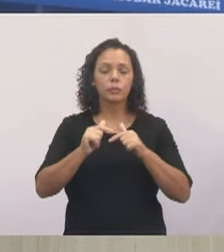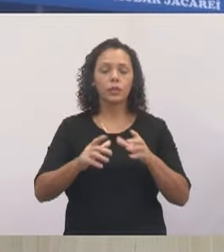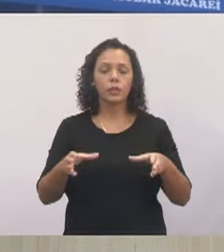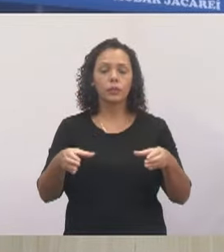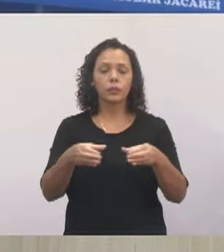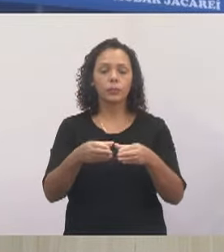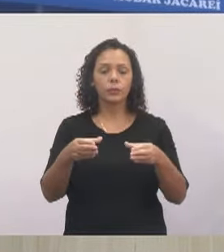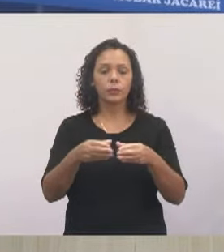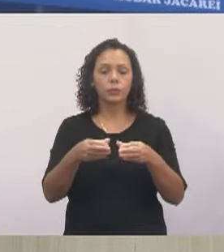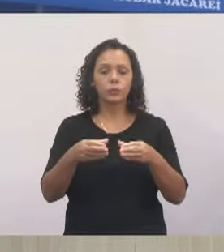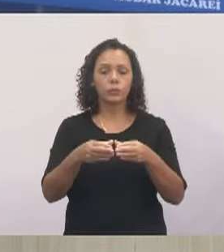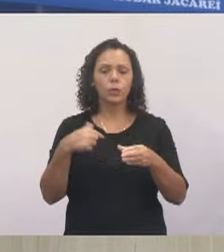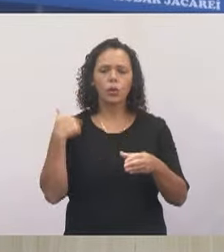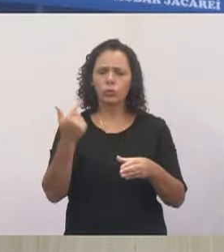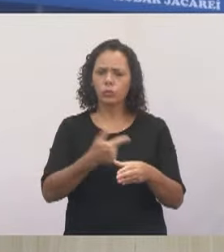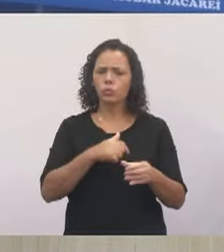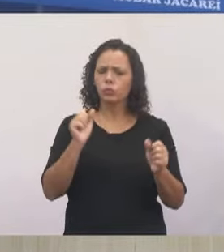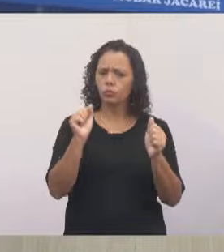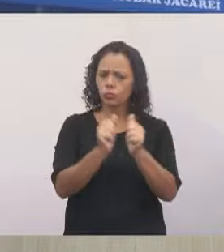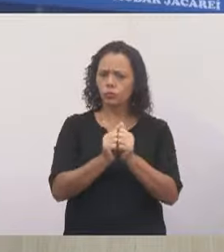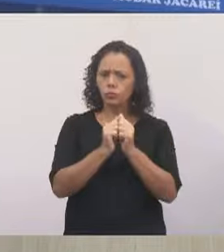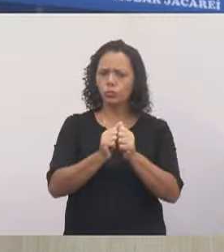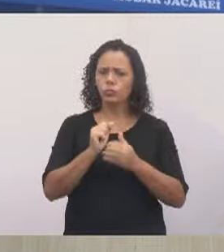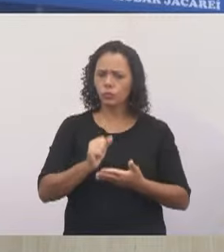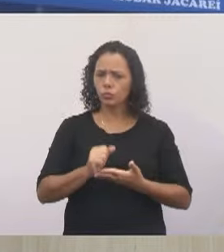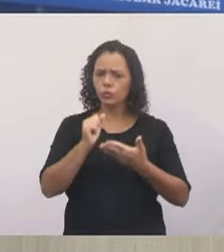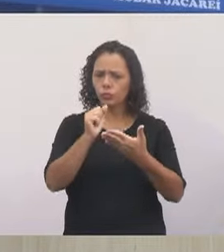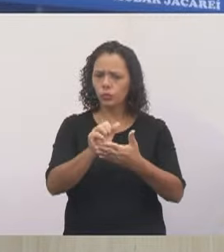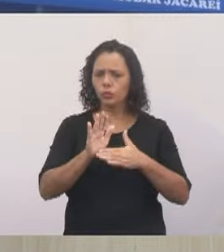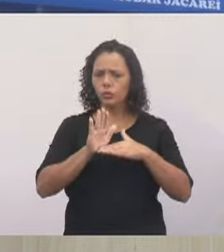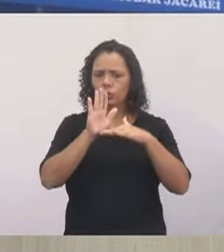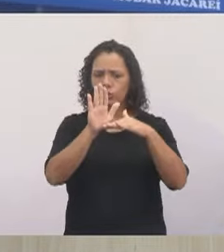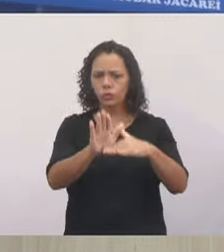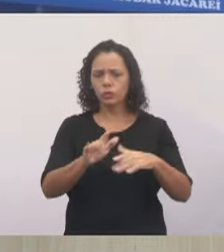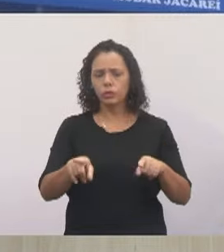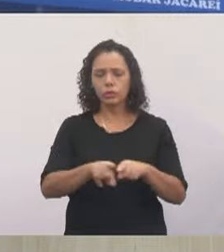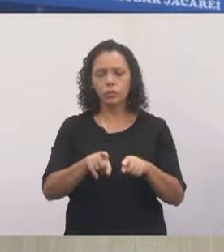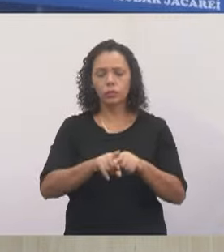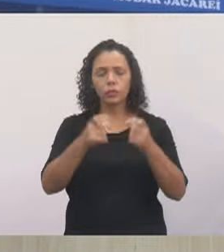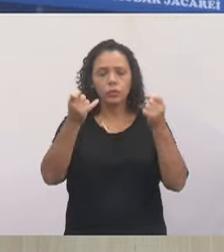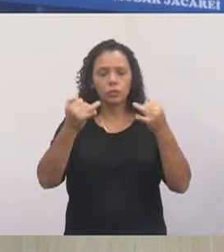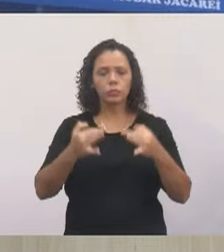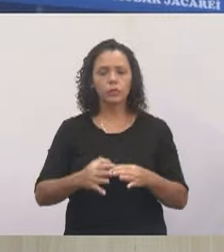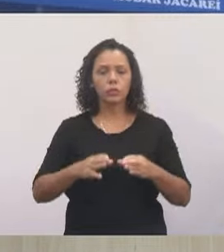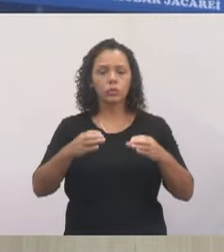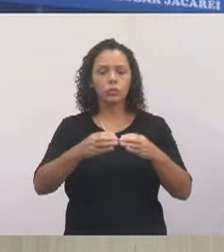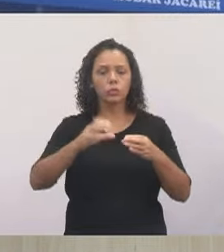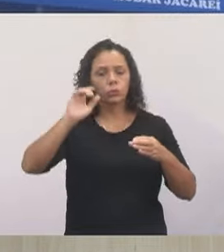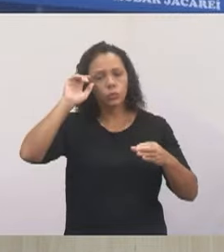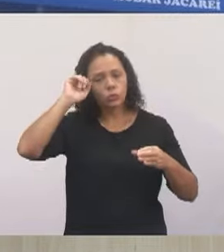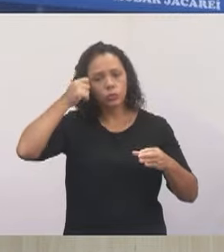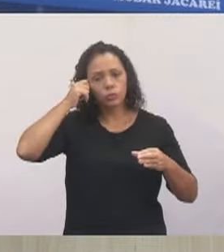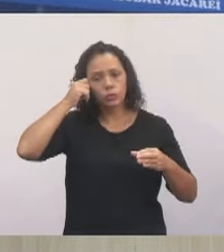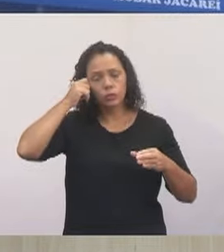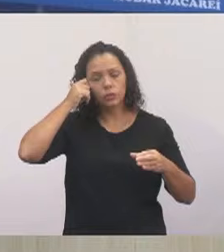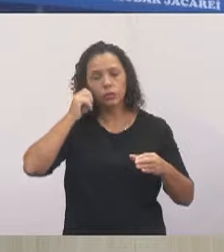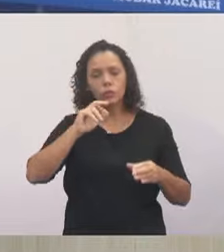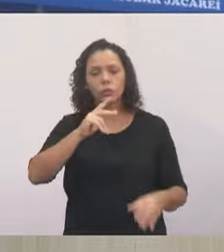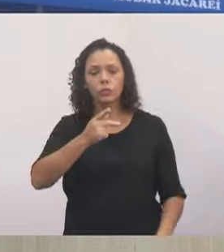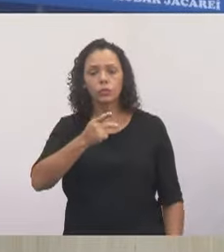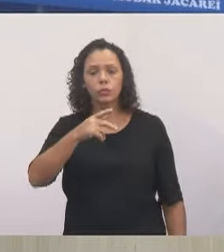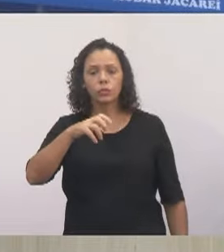equipe. E estamos juntos aí para poder ajudar. E quero falar também do Ponte Preta. Pedro